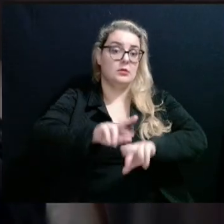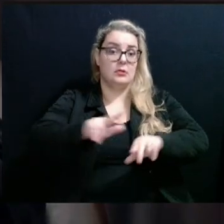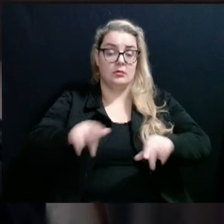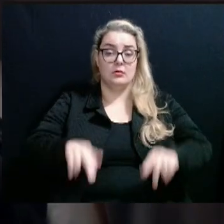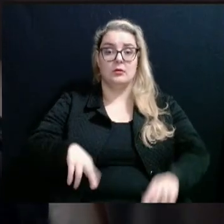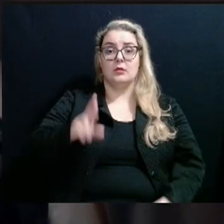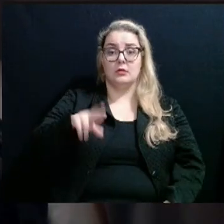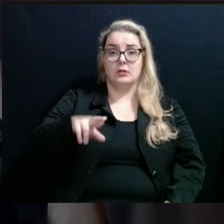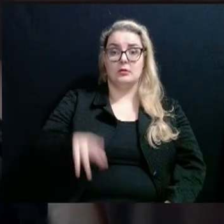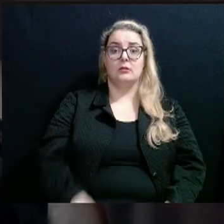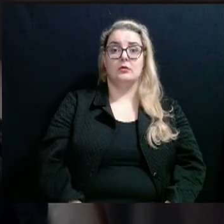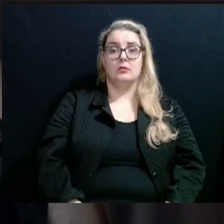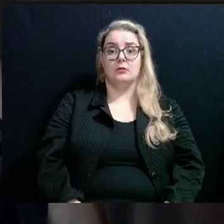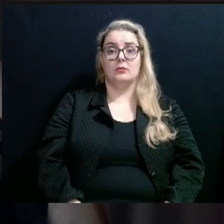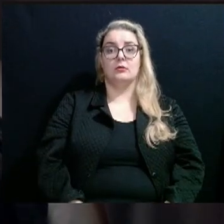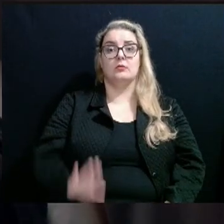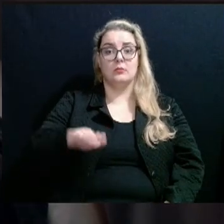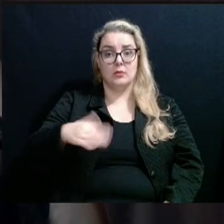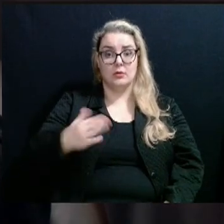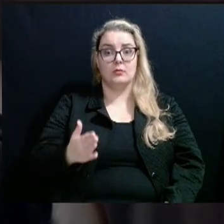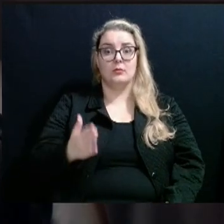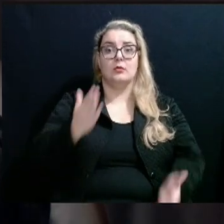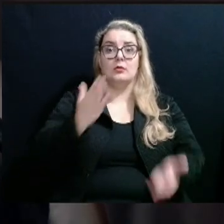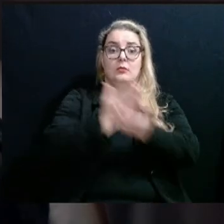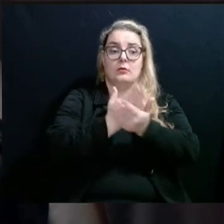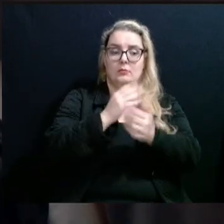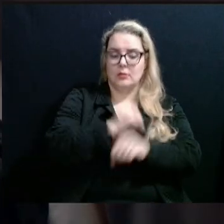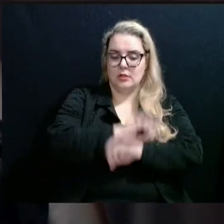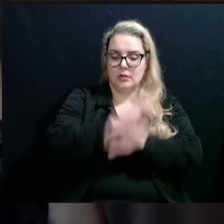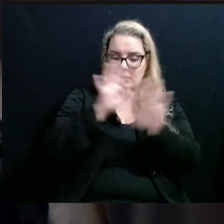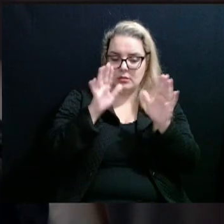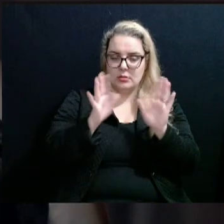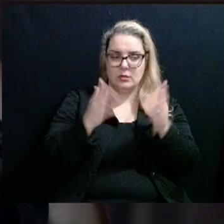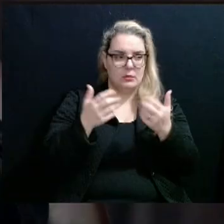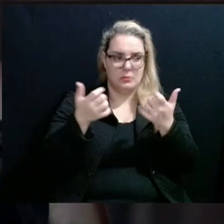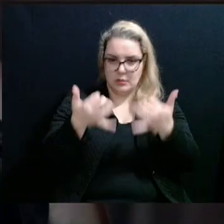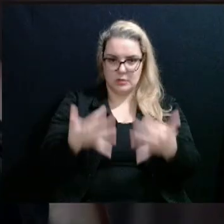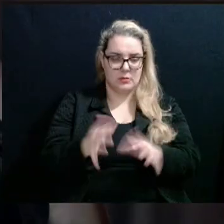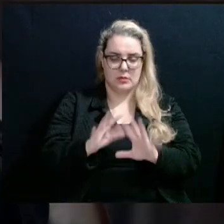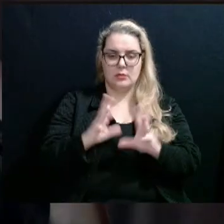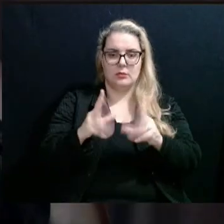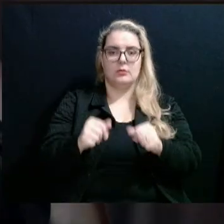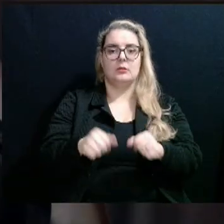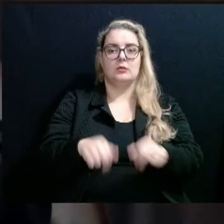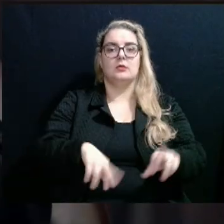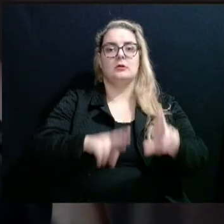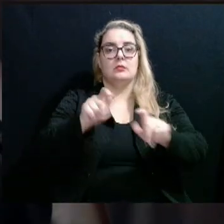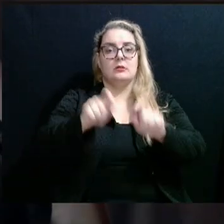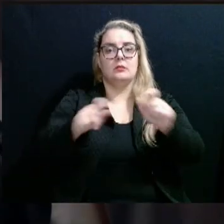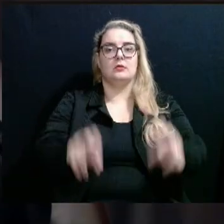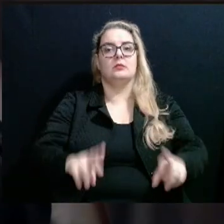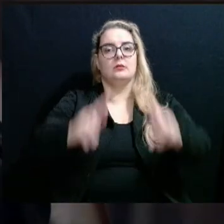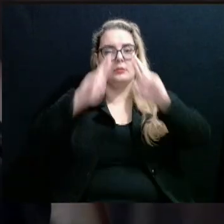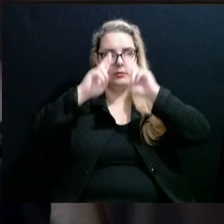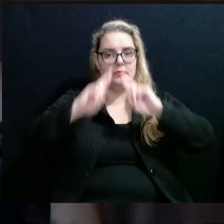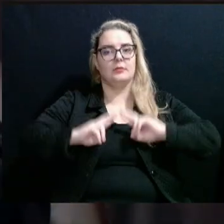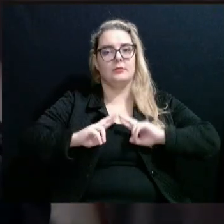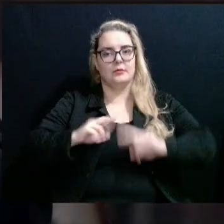do momento que você deixa claro, você espera que as outras pessoas respeitem. E o que a gente costuma